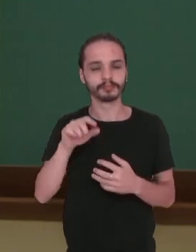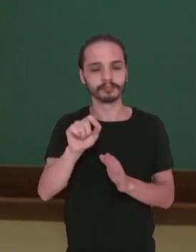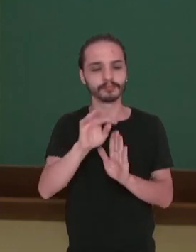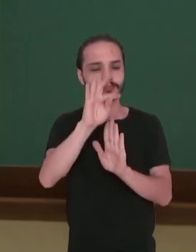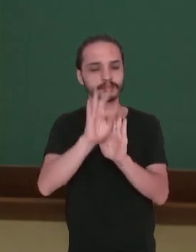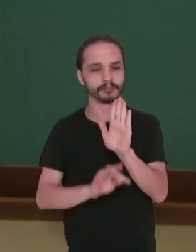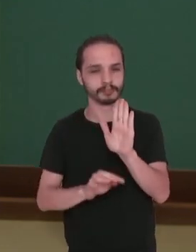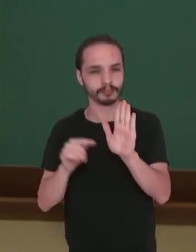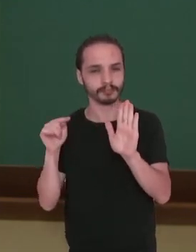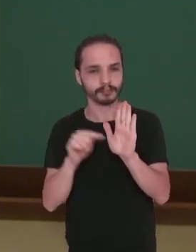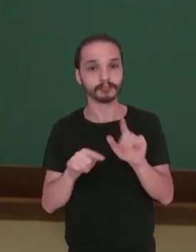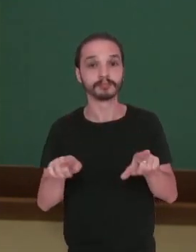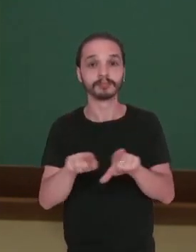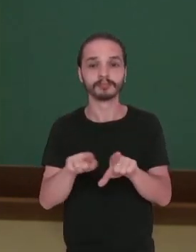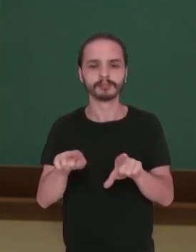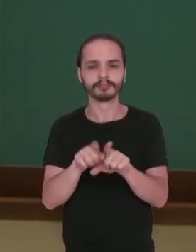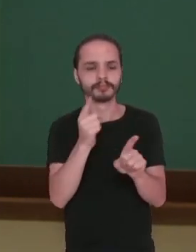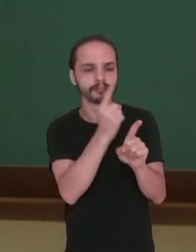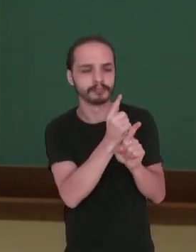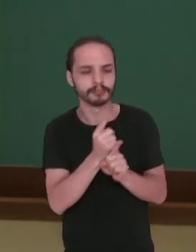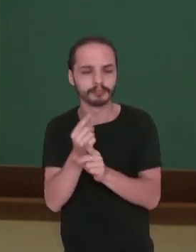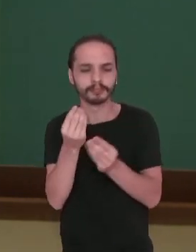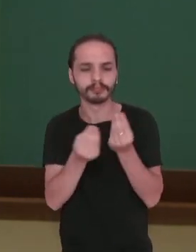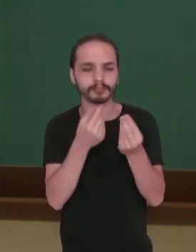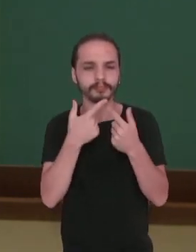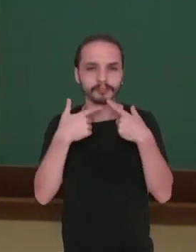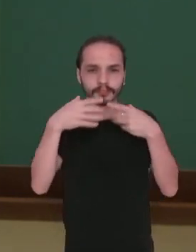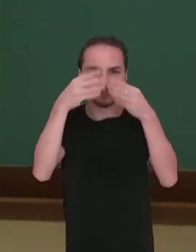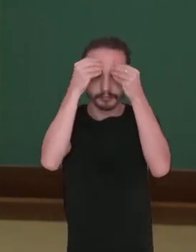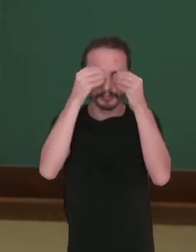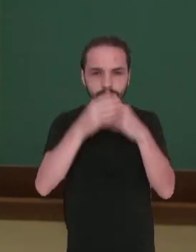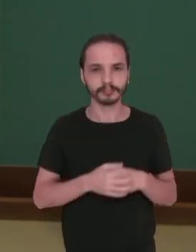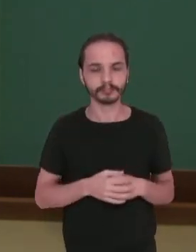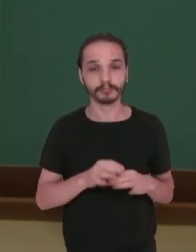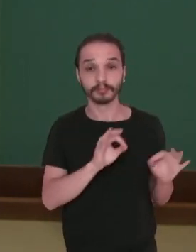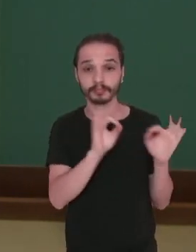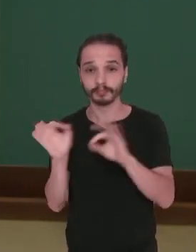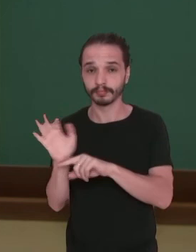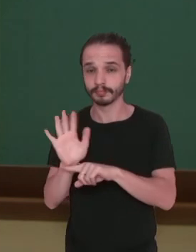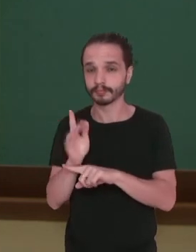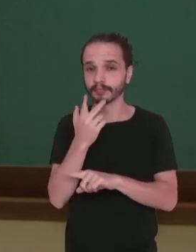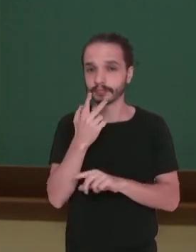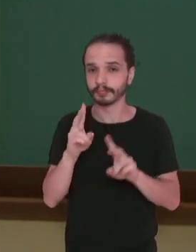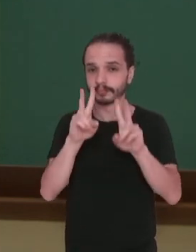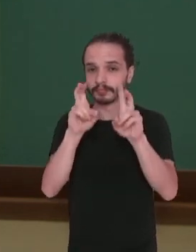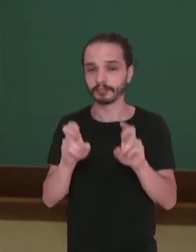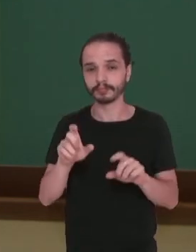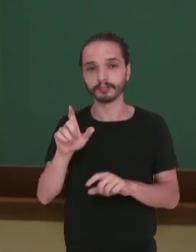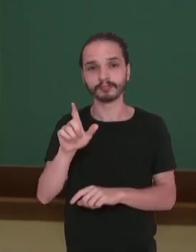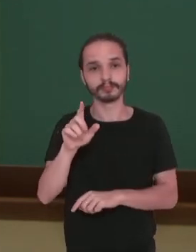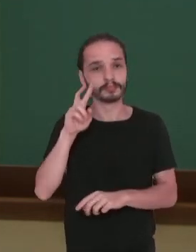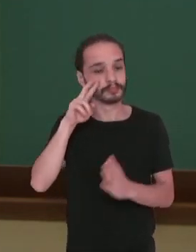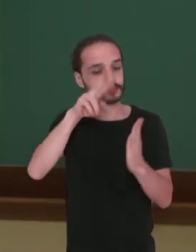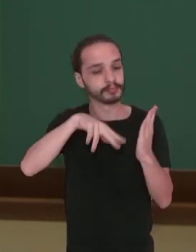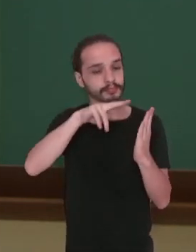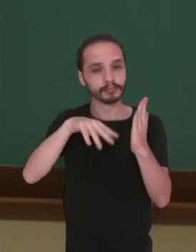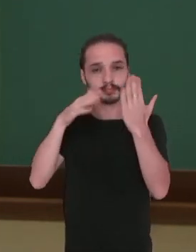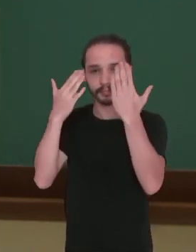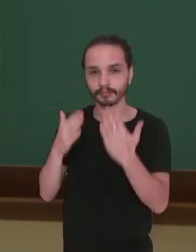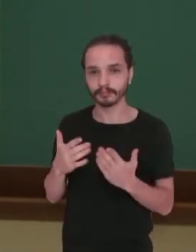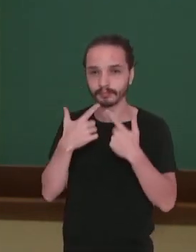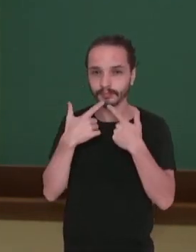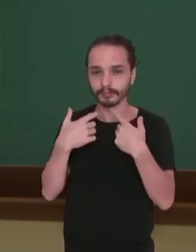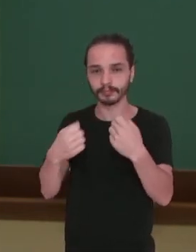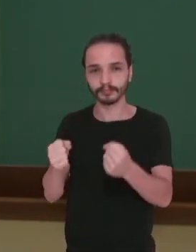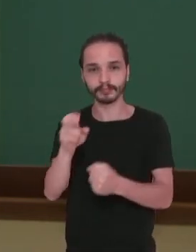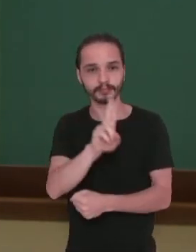textos, identificando os recursos e estilos de linguagem. Neste vídeo, falamos sobre leitura e análise linguística,